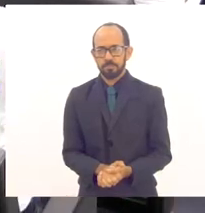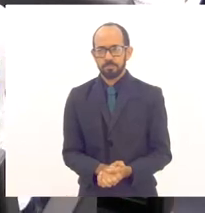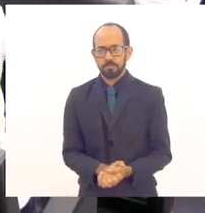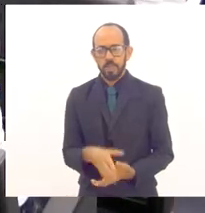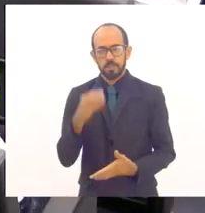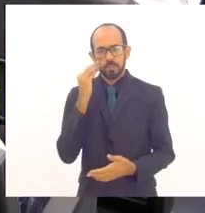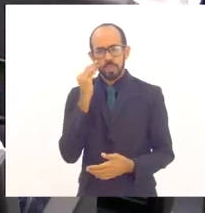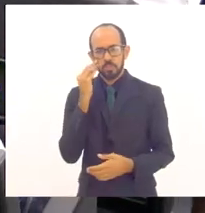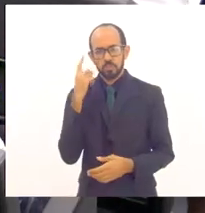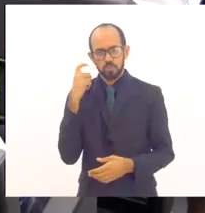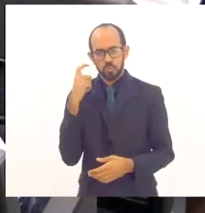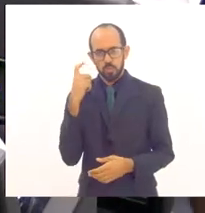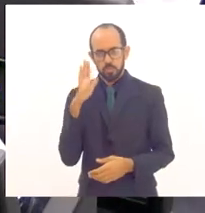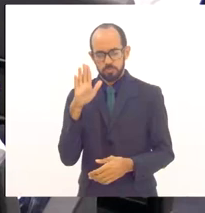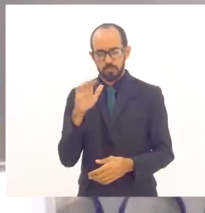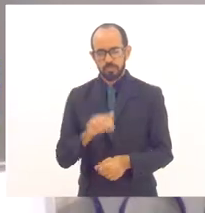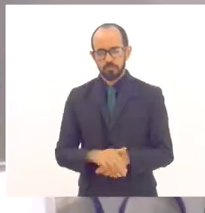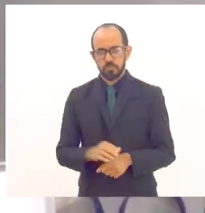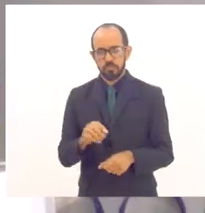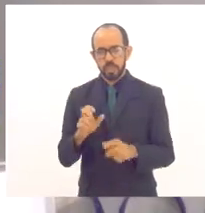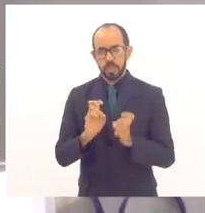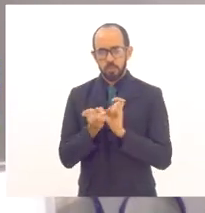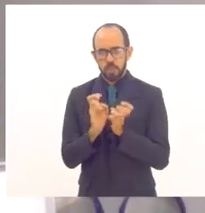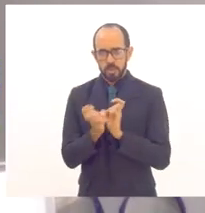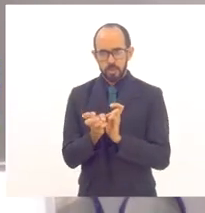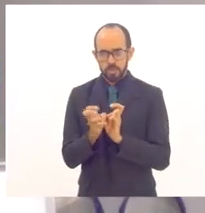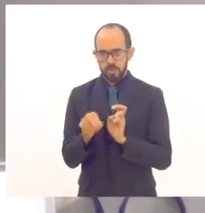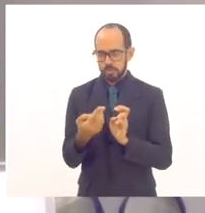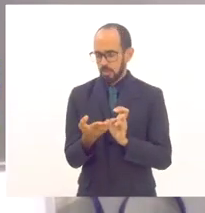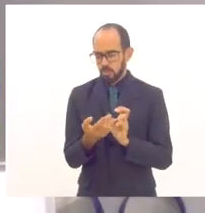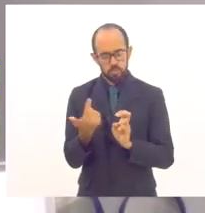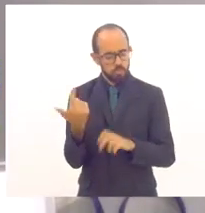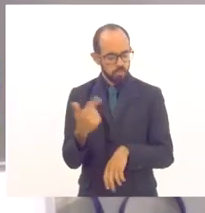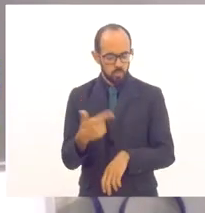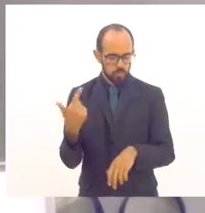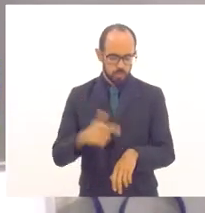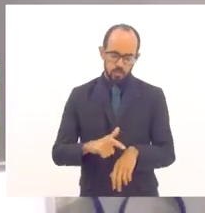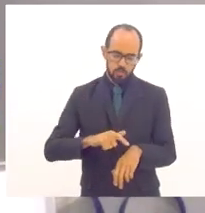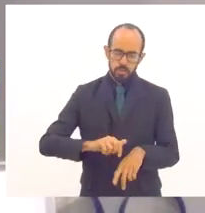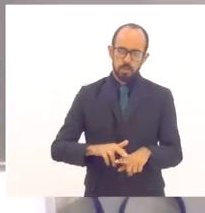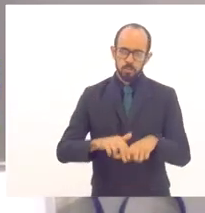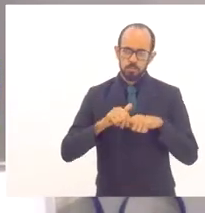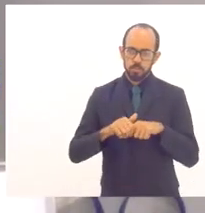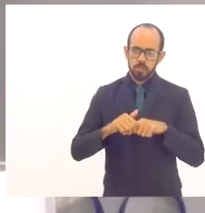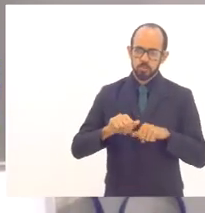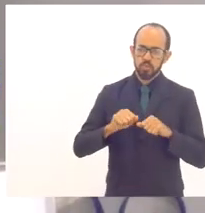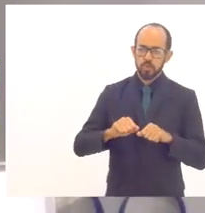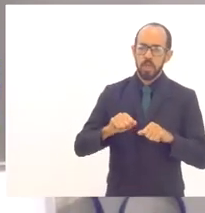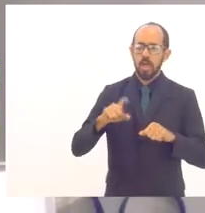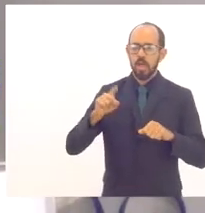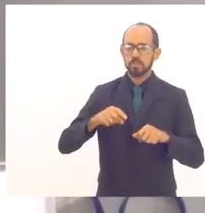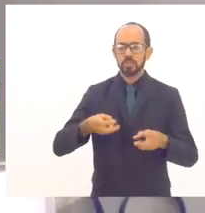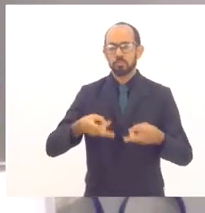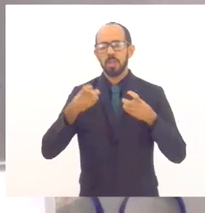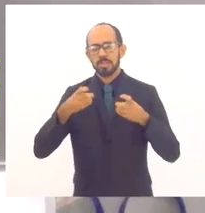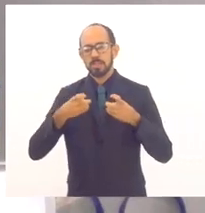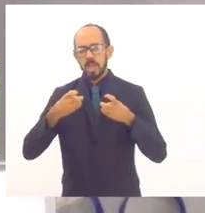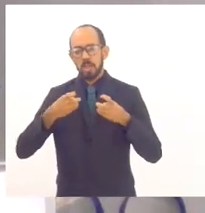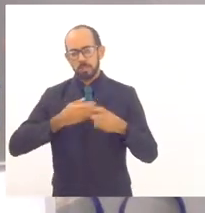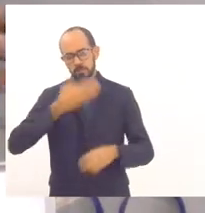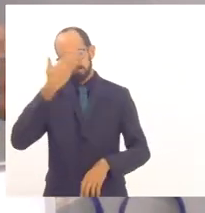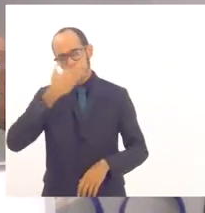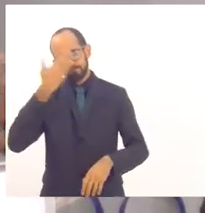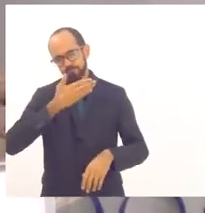Alô? Pronto. Voltou. Da capoeira. Então, não houve, né? E isso só denuncia a invisibilidade de um segmento